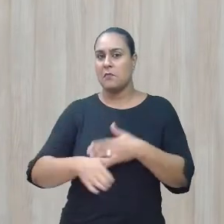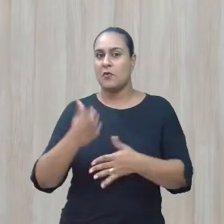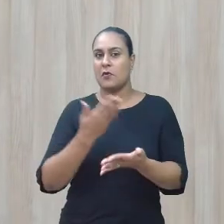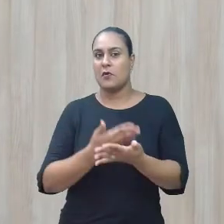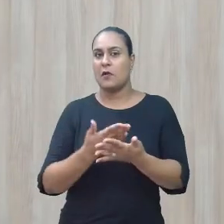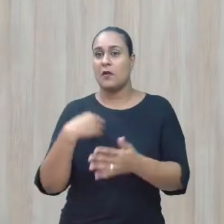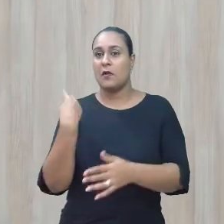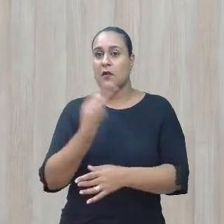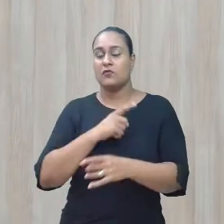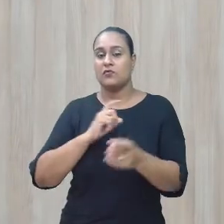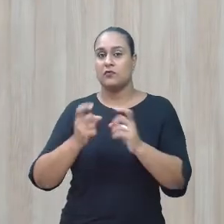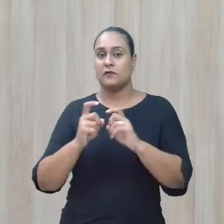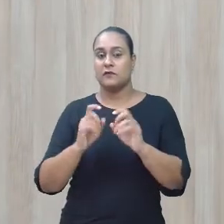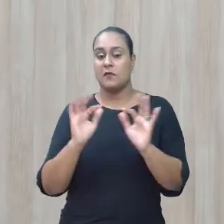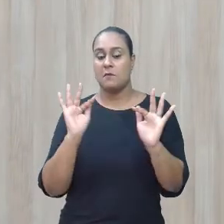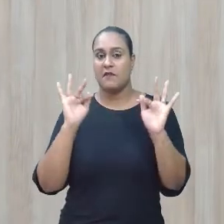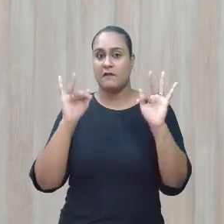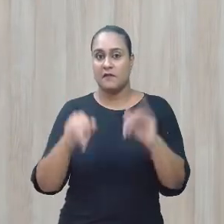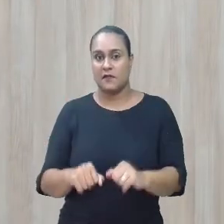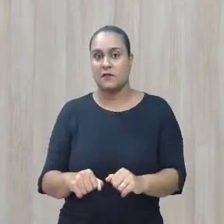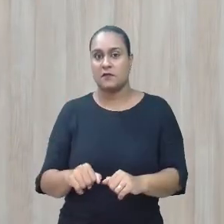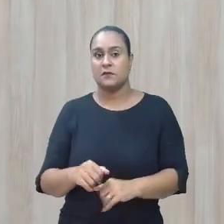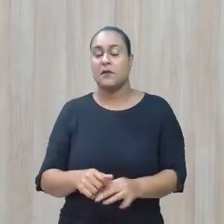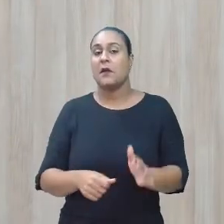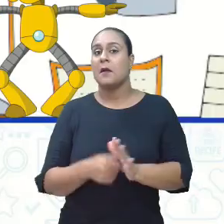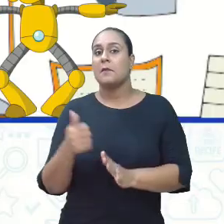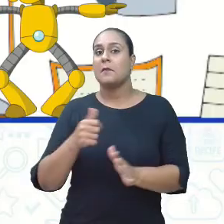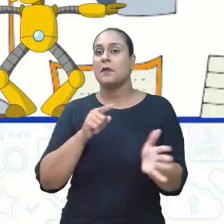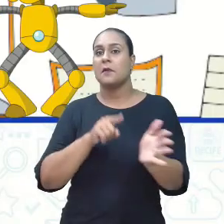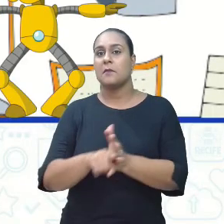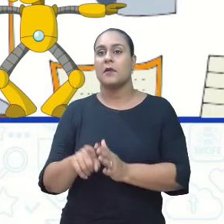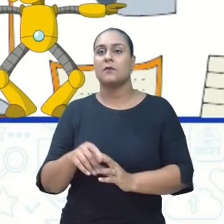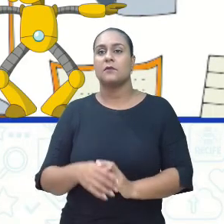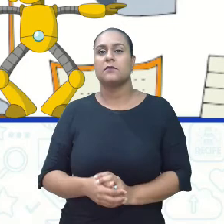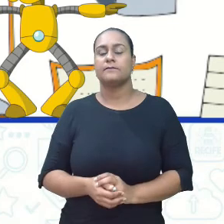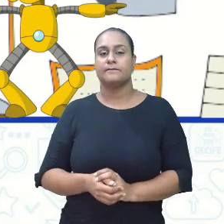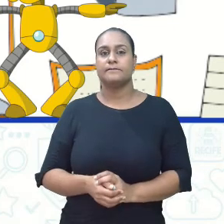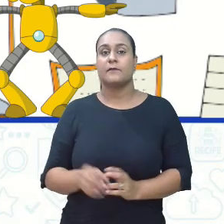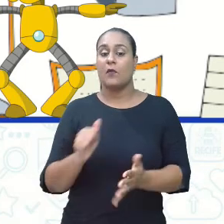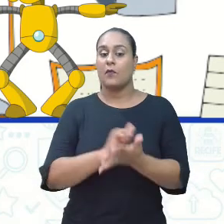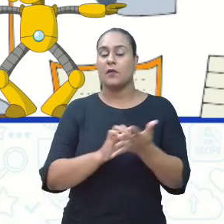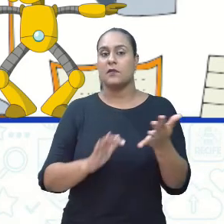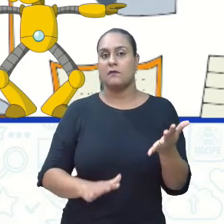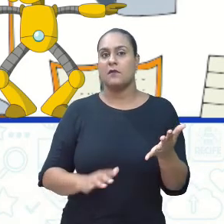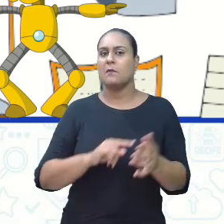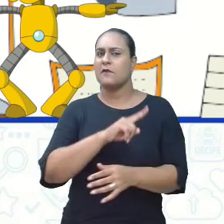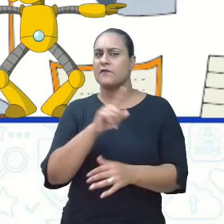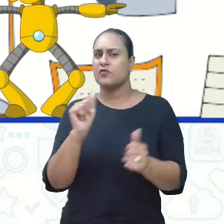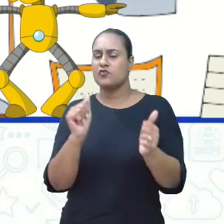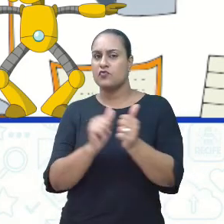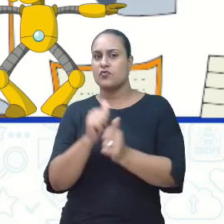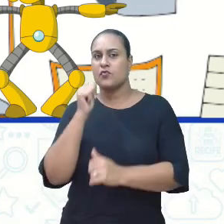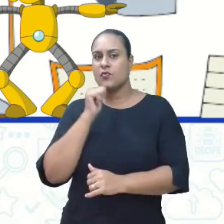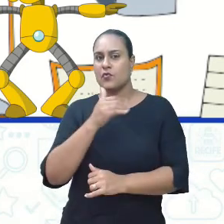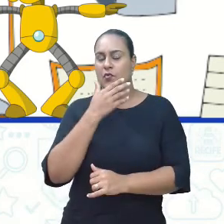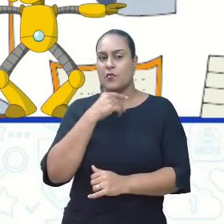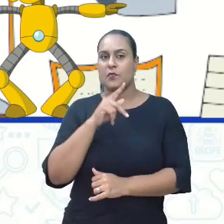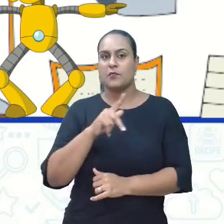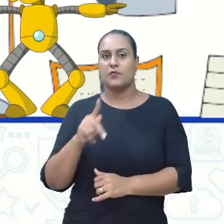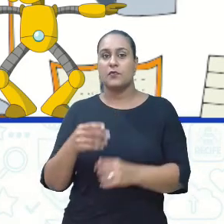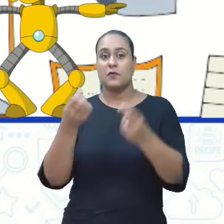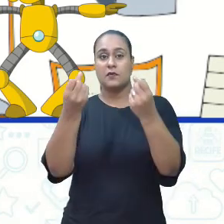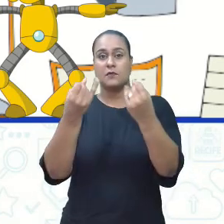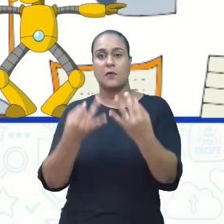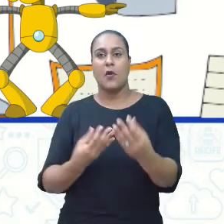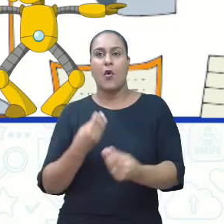vai discutir, tá? Então, para finalizar aqui, ó, primeira questão, uma atividade para vocês fazerem com seus professores e professoras. Explique como